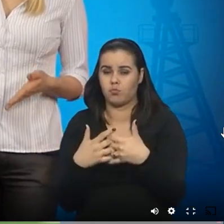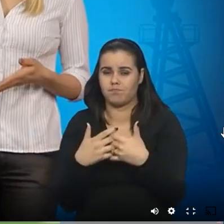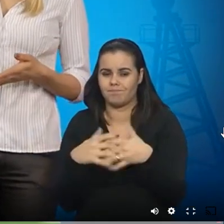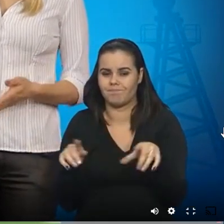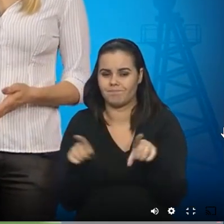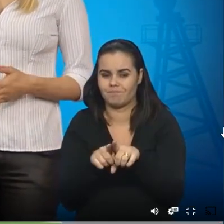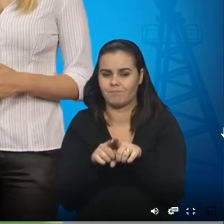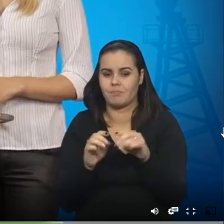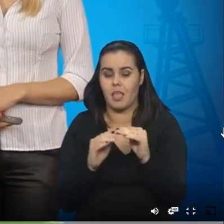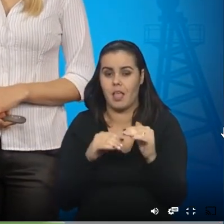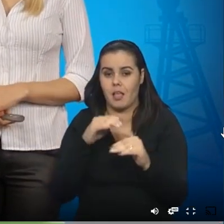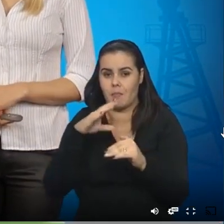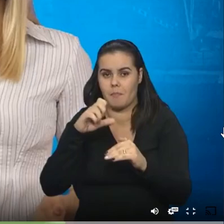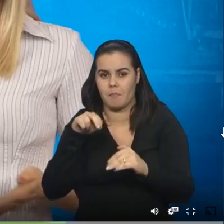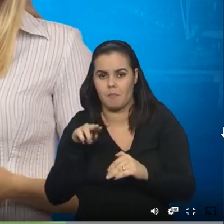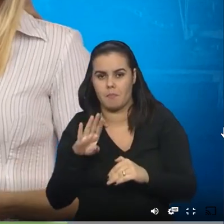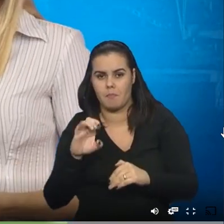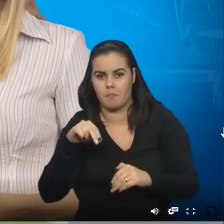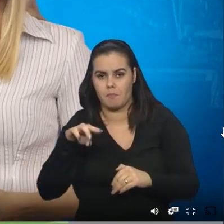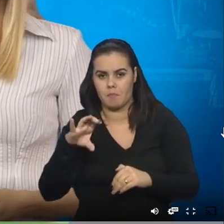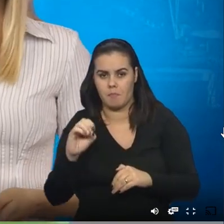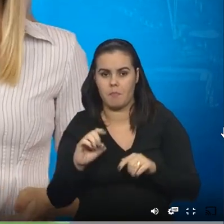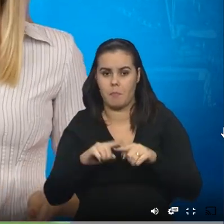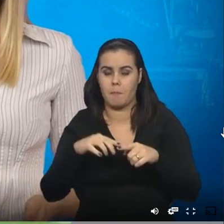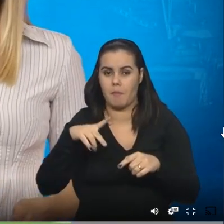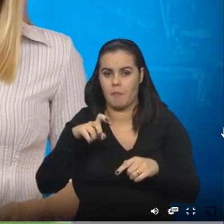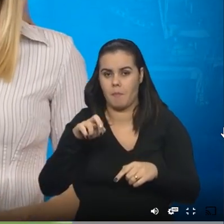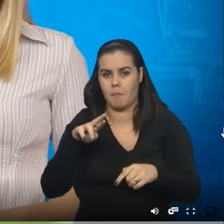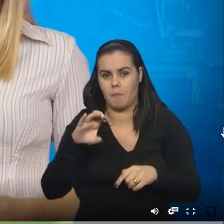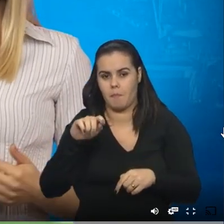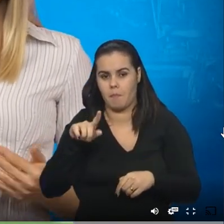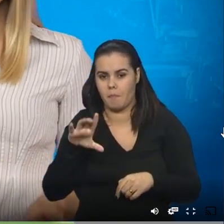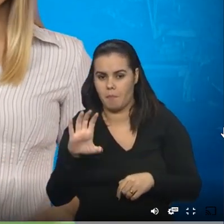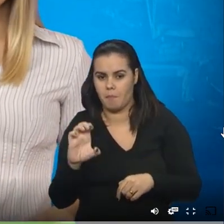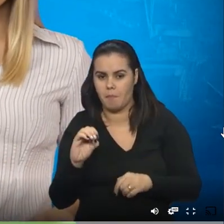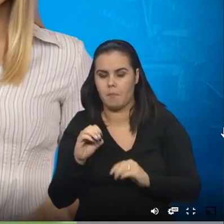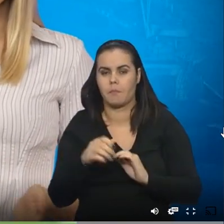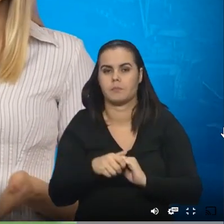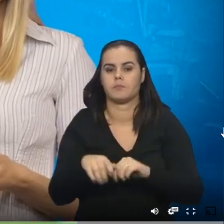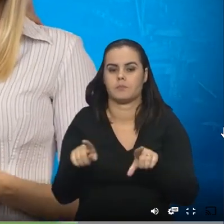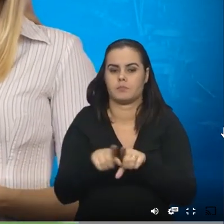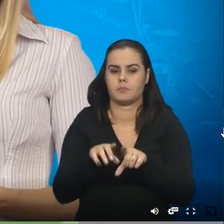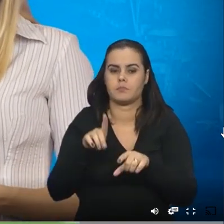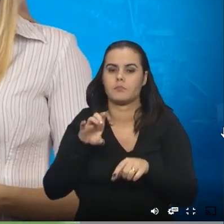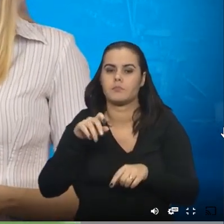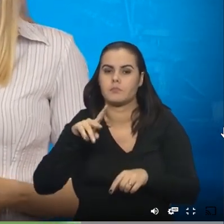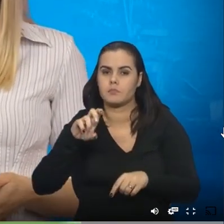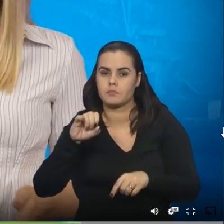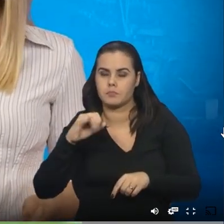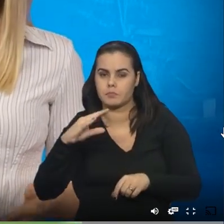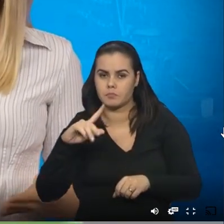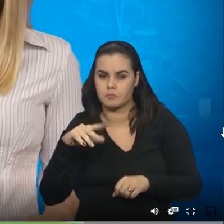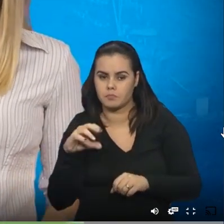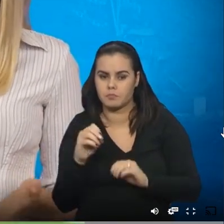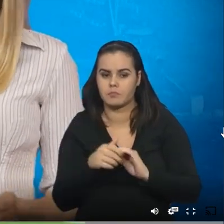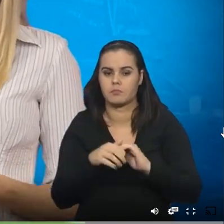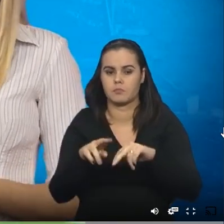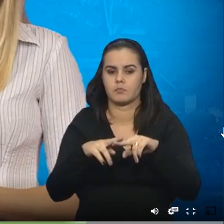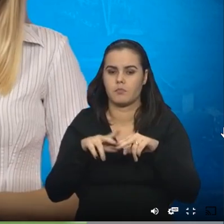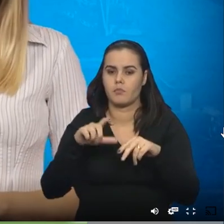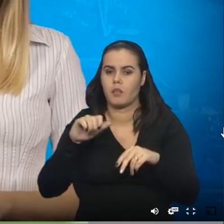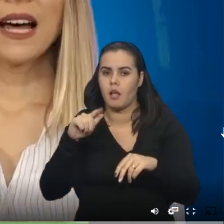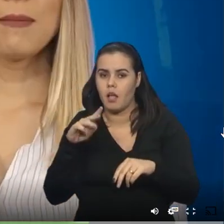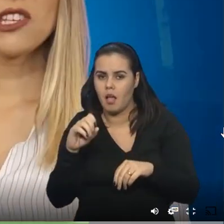maior é o seu teor de carbono. Já o petróleo é formado a partir da deposição de matéria orgânica no fundo de lagos